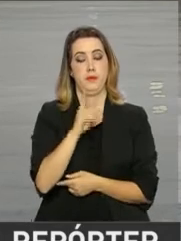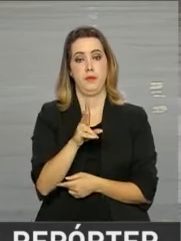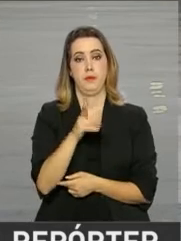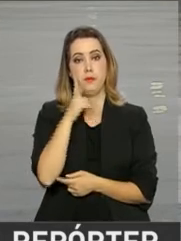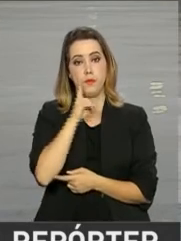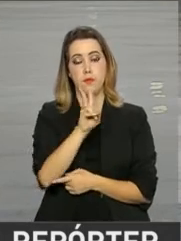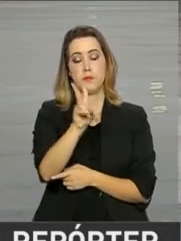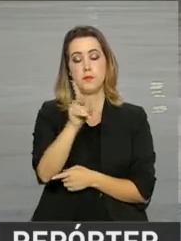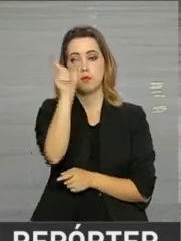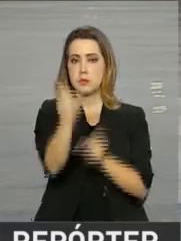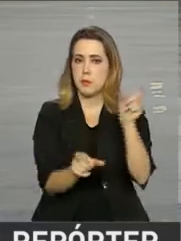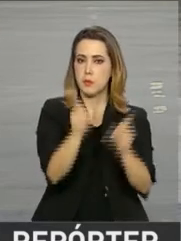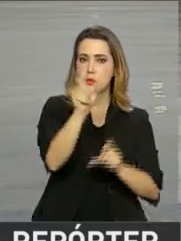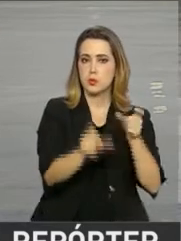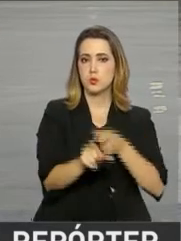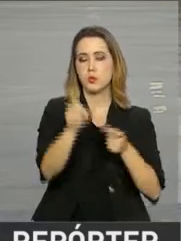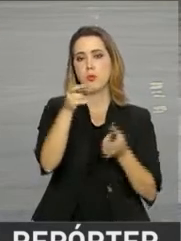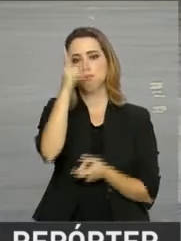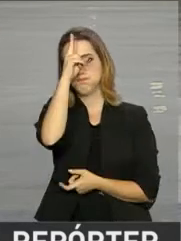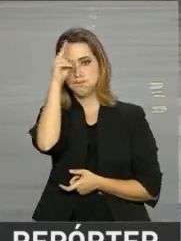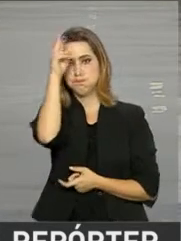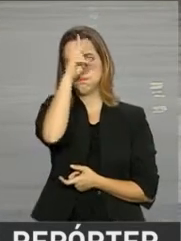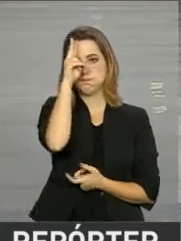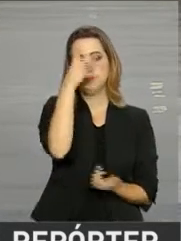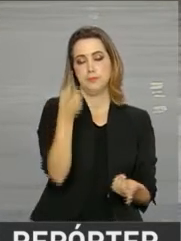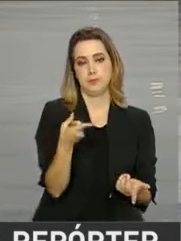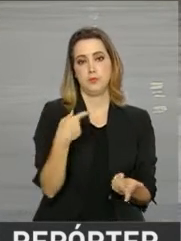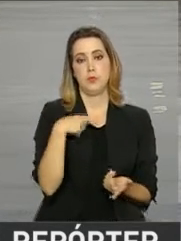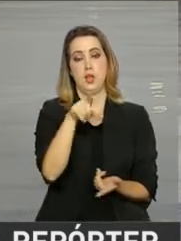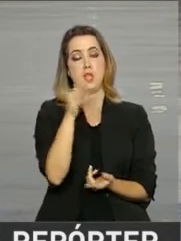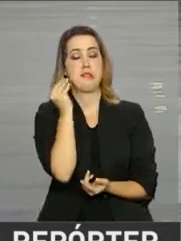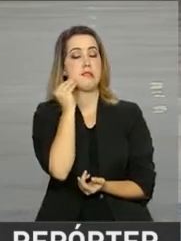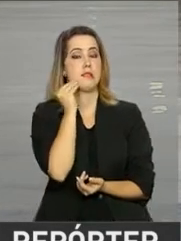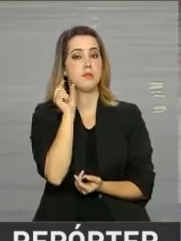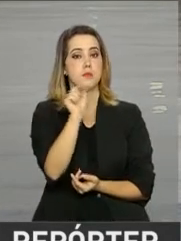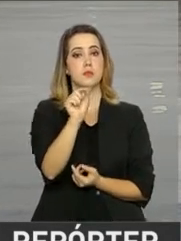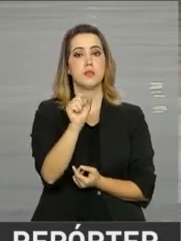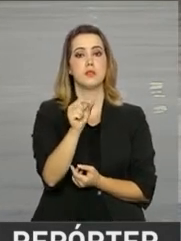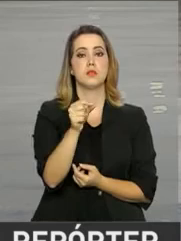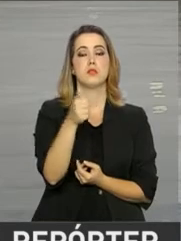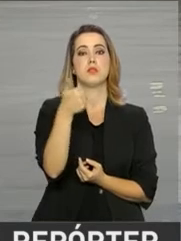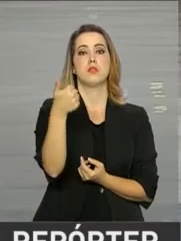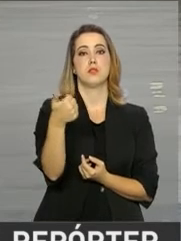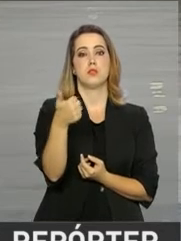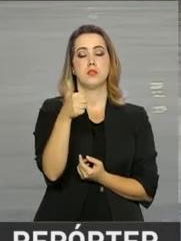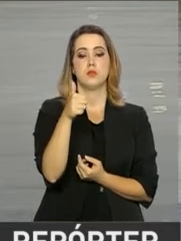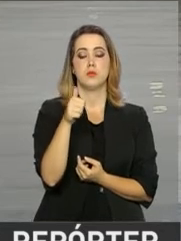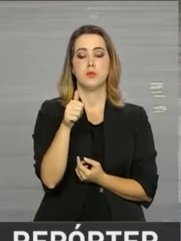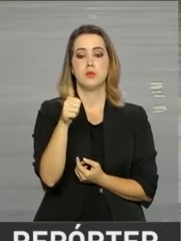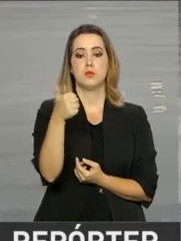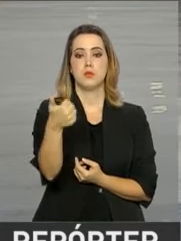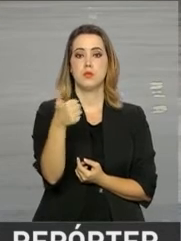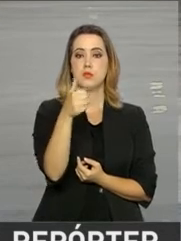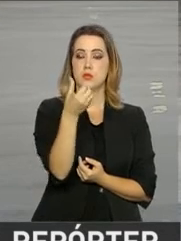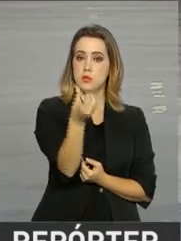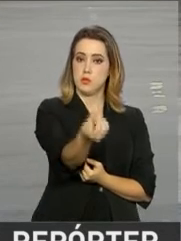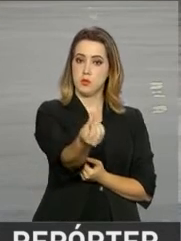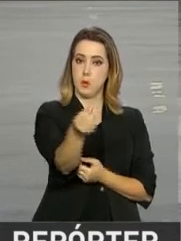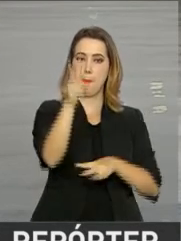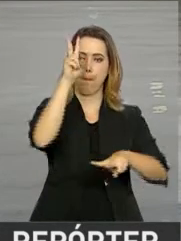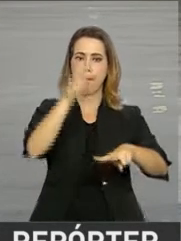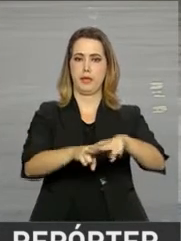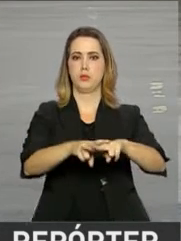pelos condutores a partir destes testes ocorreram 117 116